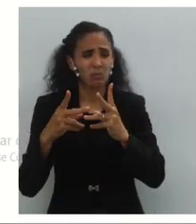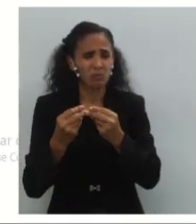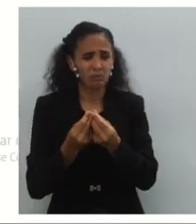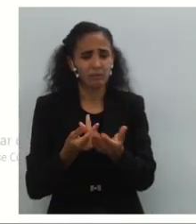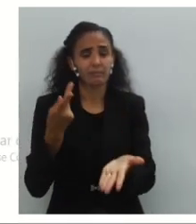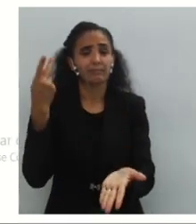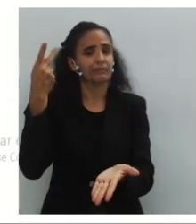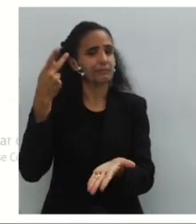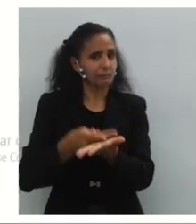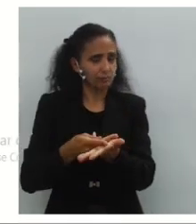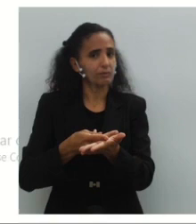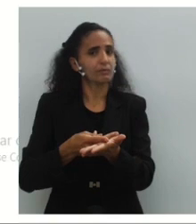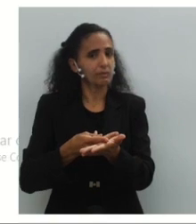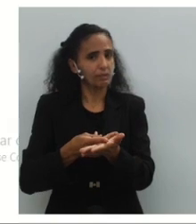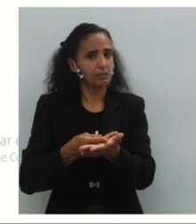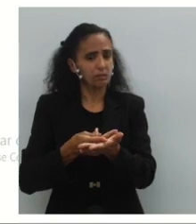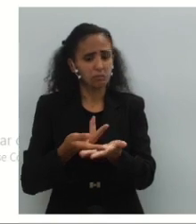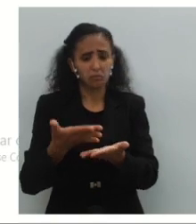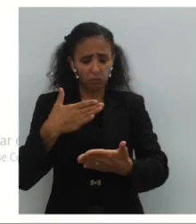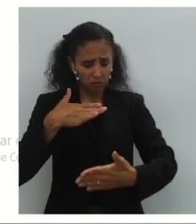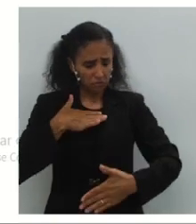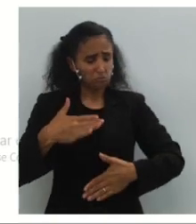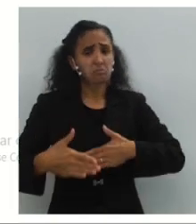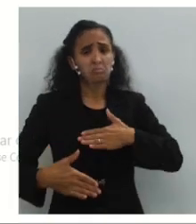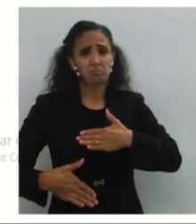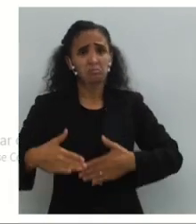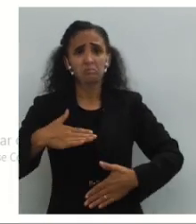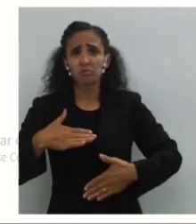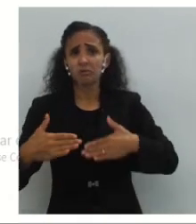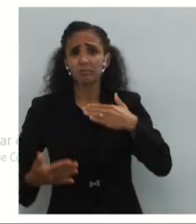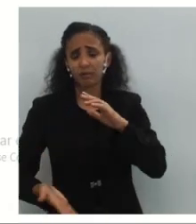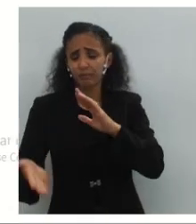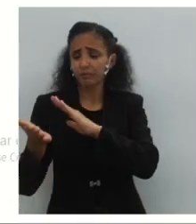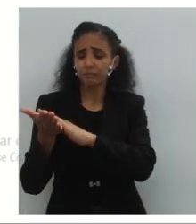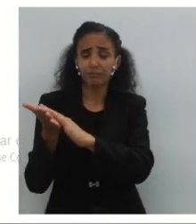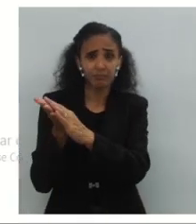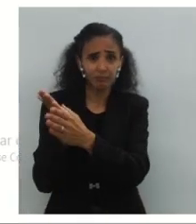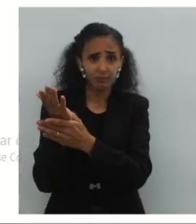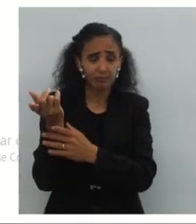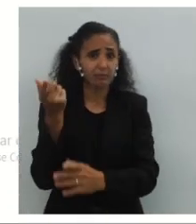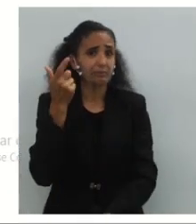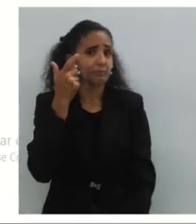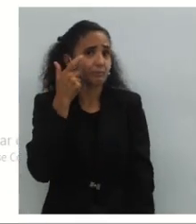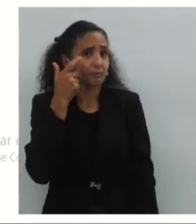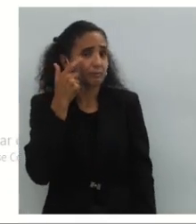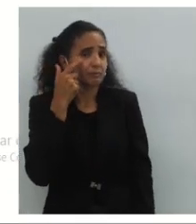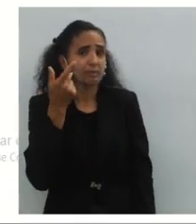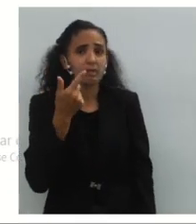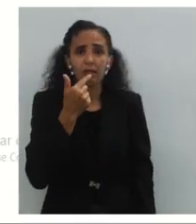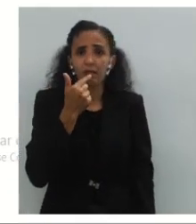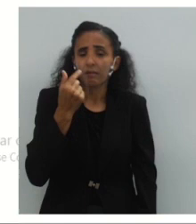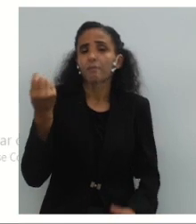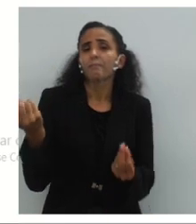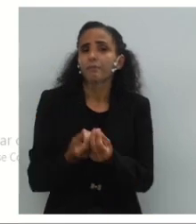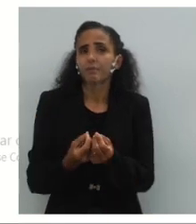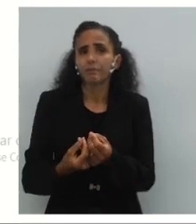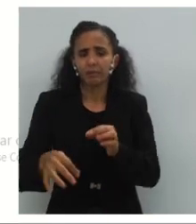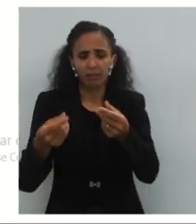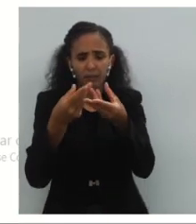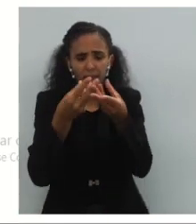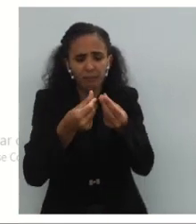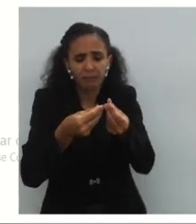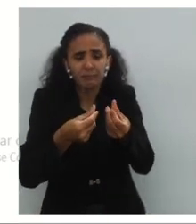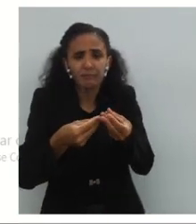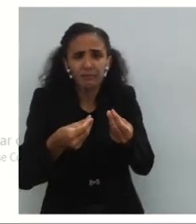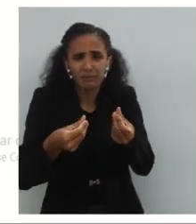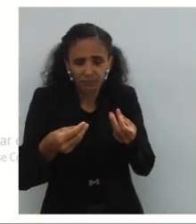órgão genital. Contudo, ela pode surgir também em outras partes do corpo, como palma das mãos, olhos